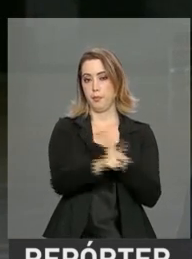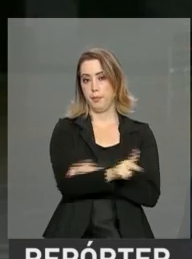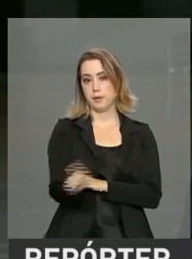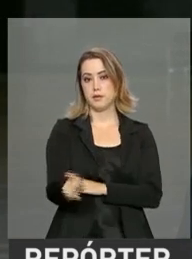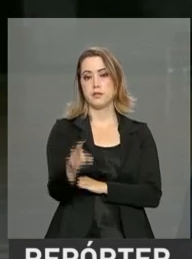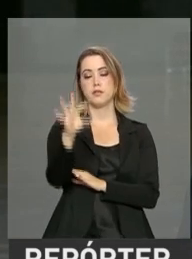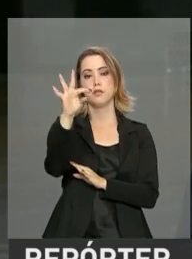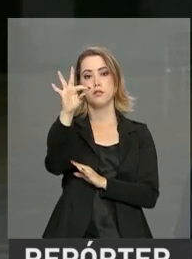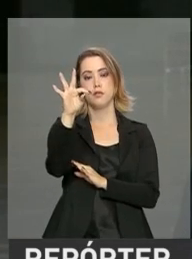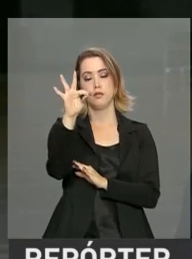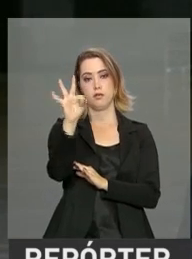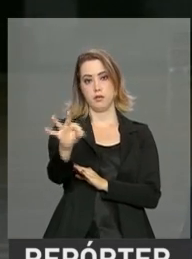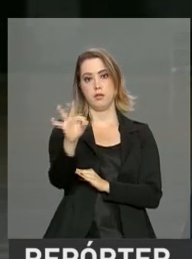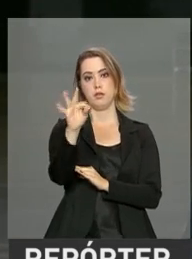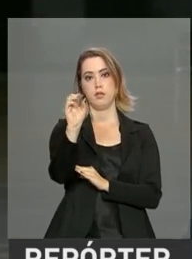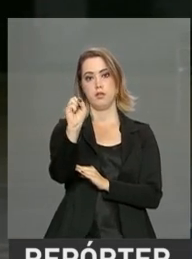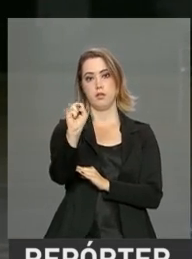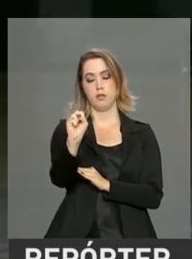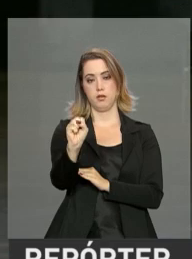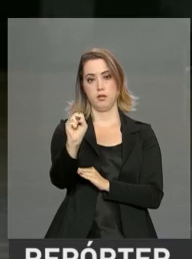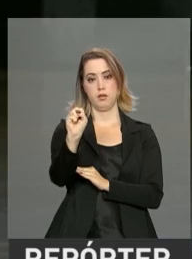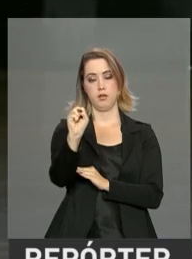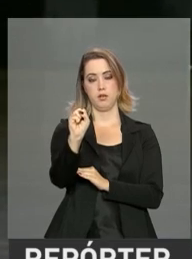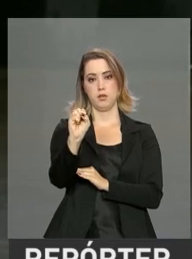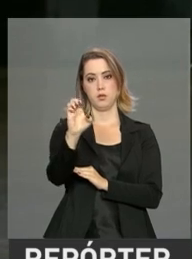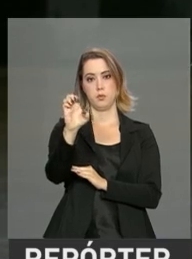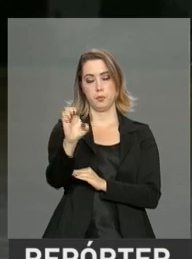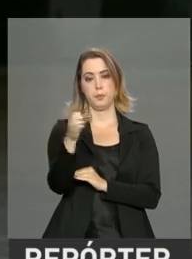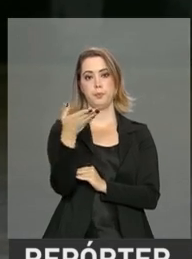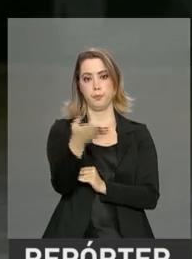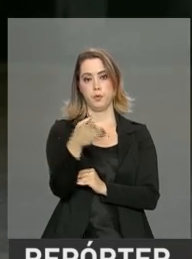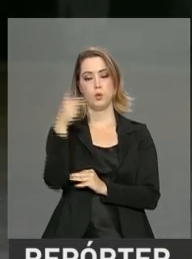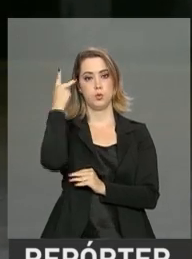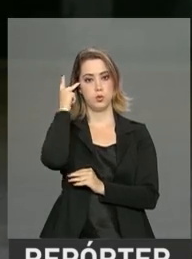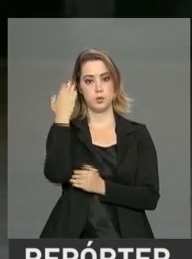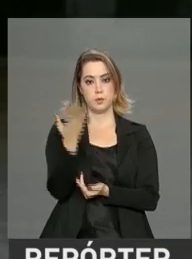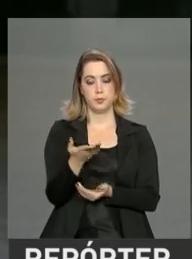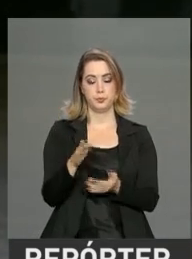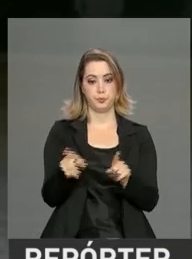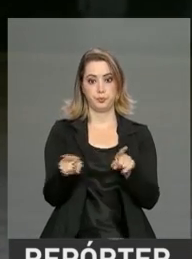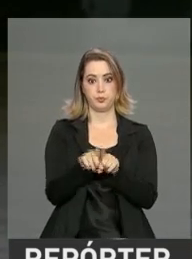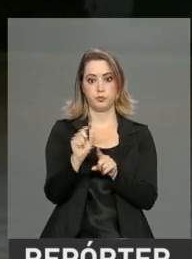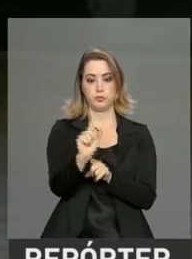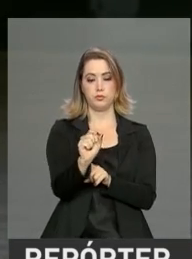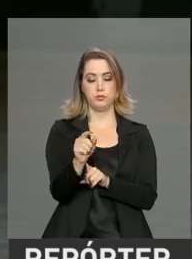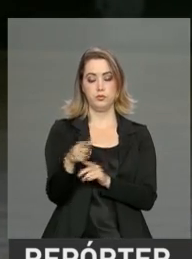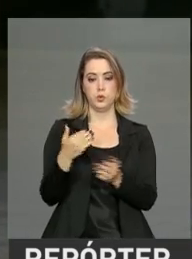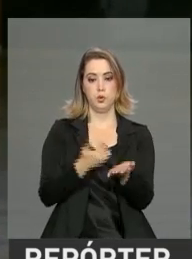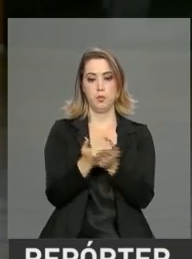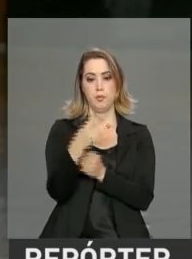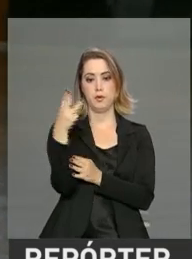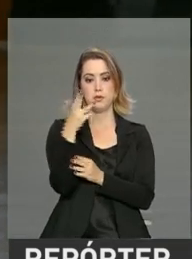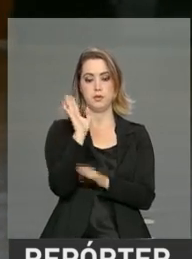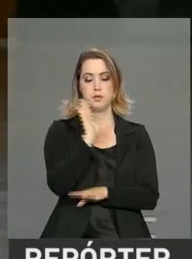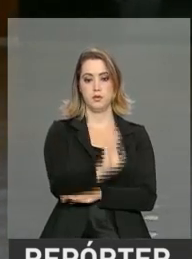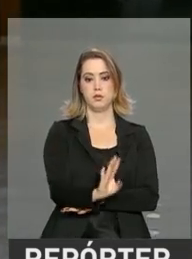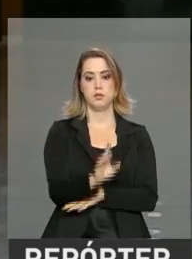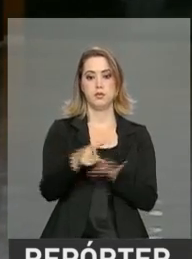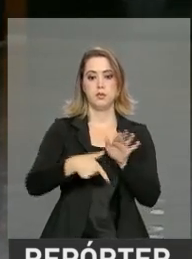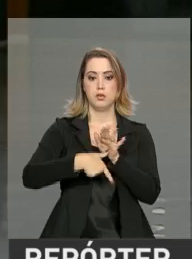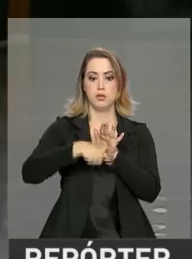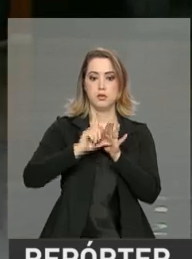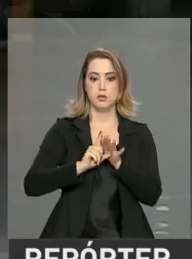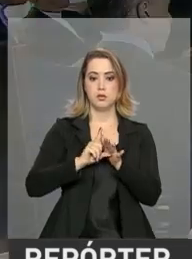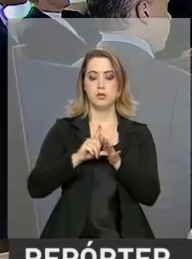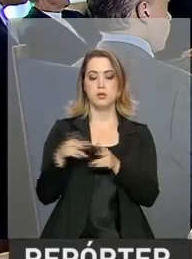De Vienne Ferraz. O encontro estava previsto para começar às 3 horas da tarde. E pela manhã, Michel Temer recebeu o arcebispo do Rio de